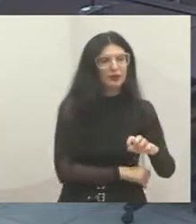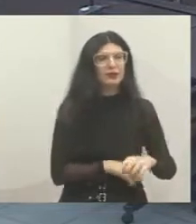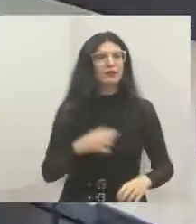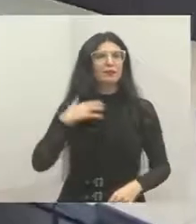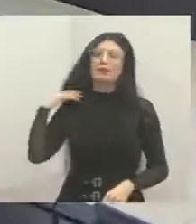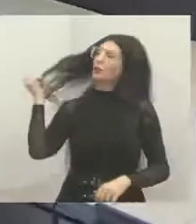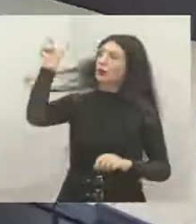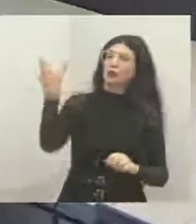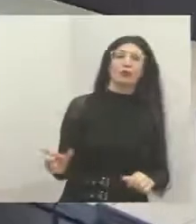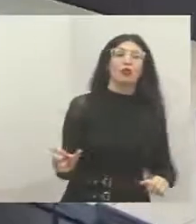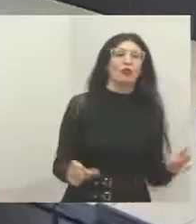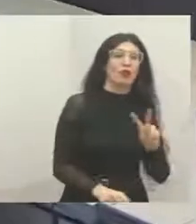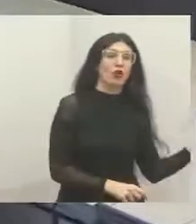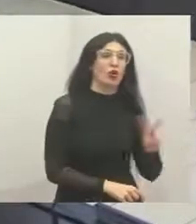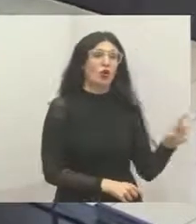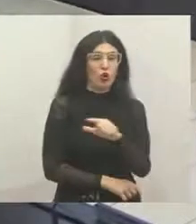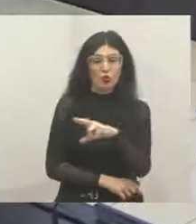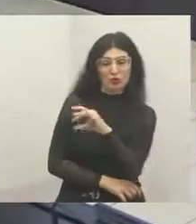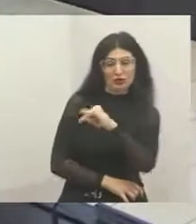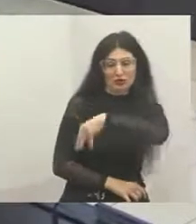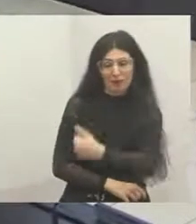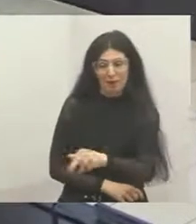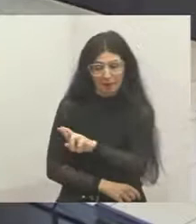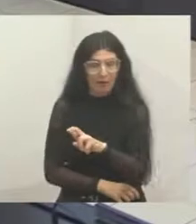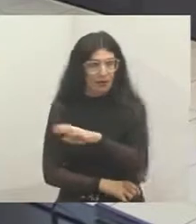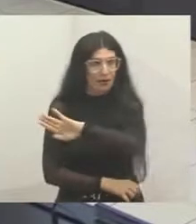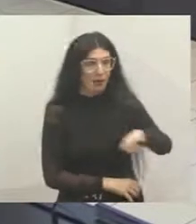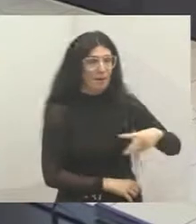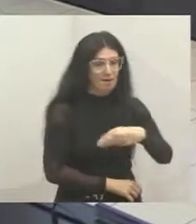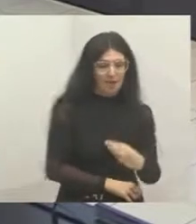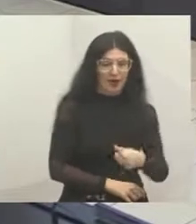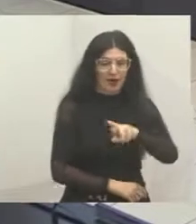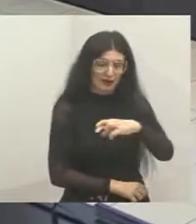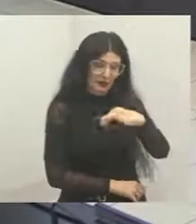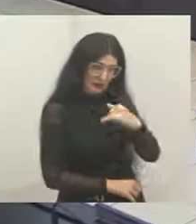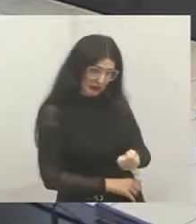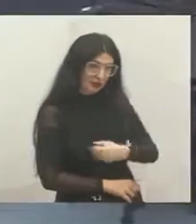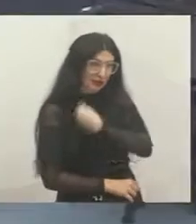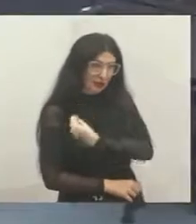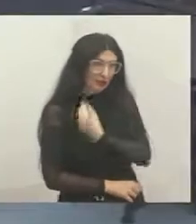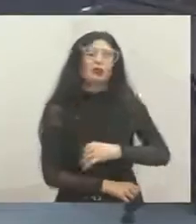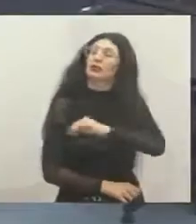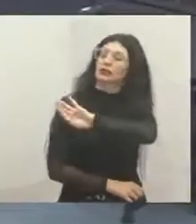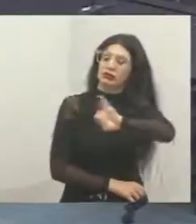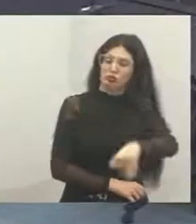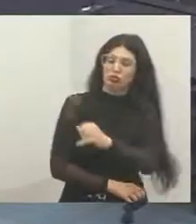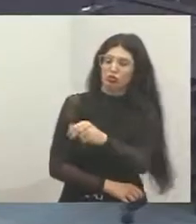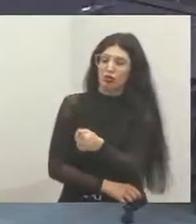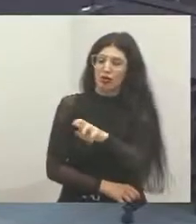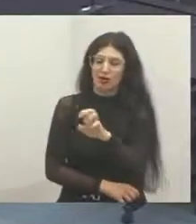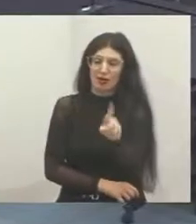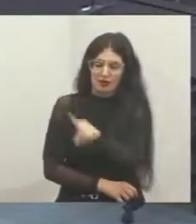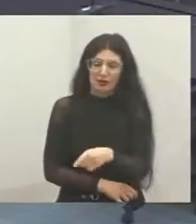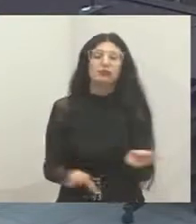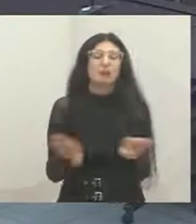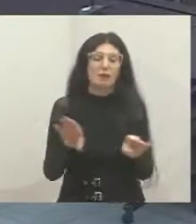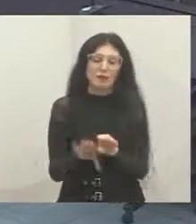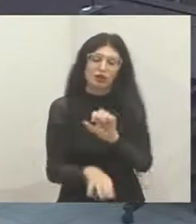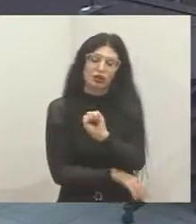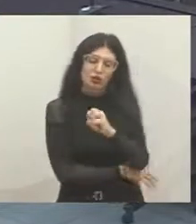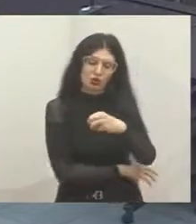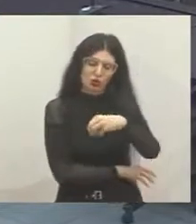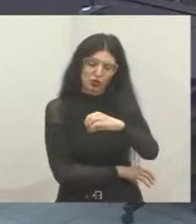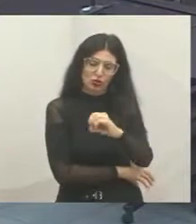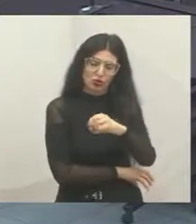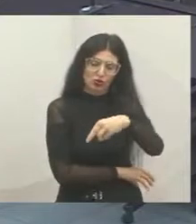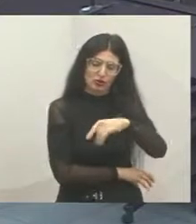vereadora Lucimar Ponciano, doutora Márcia Santos, Juarez Araújo e Sônia Patas da Amizade.